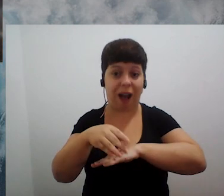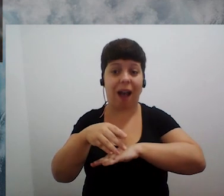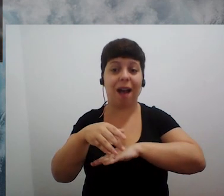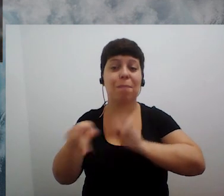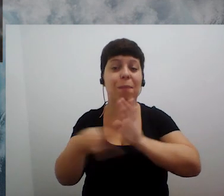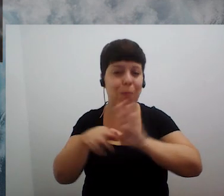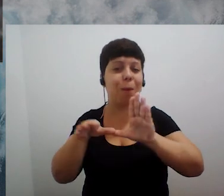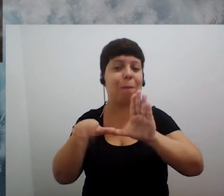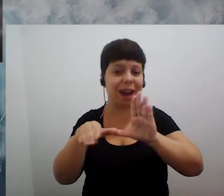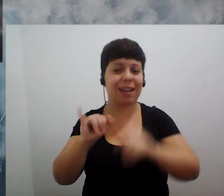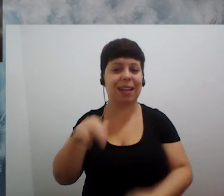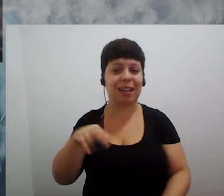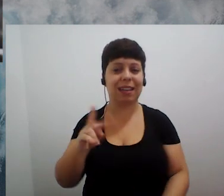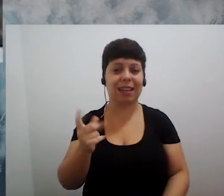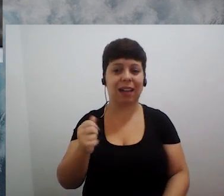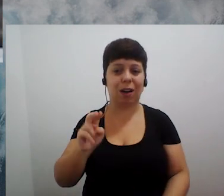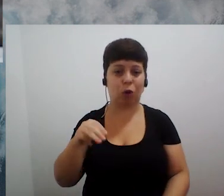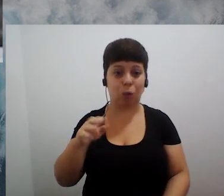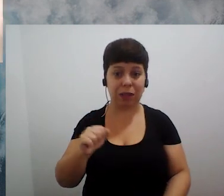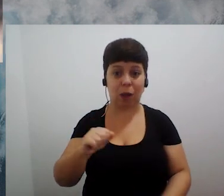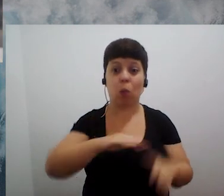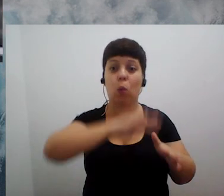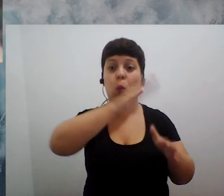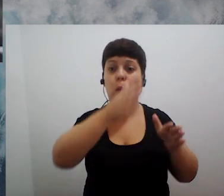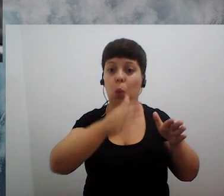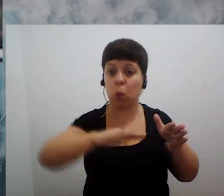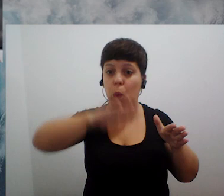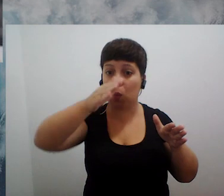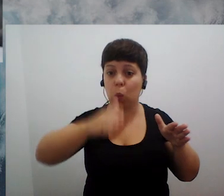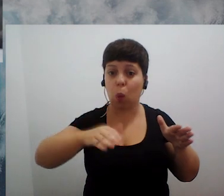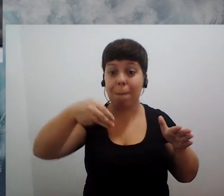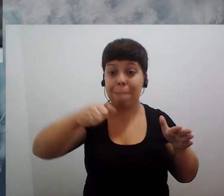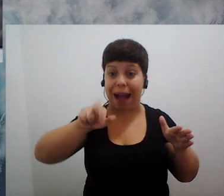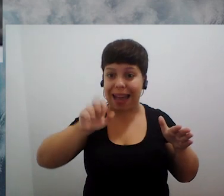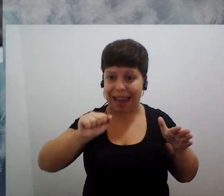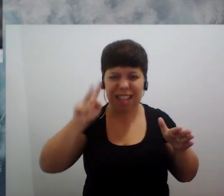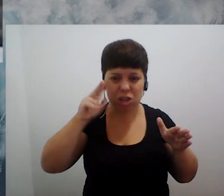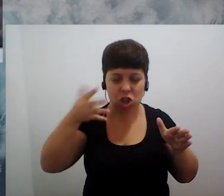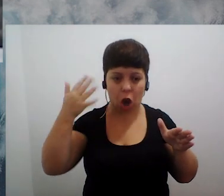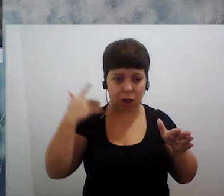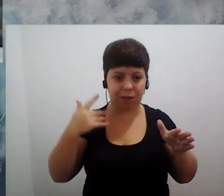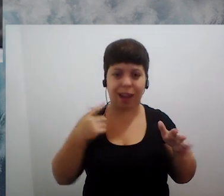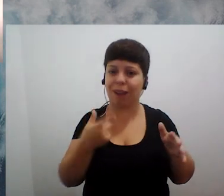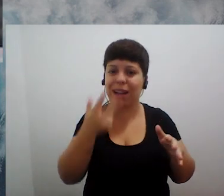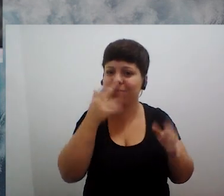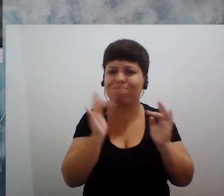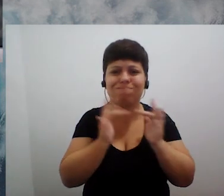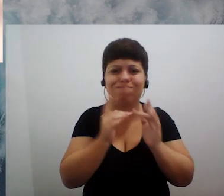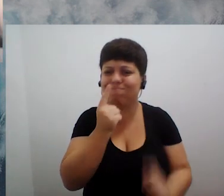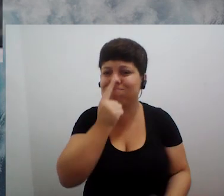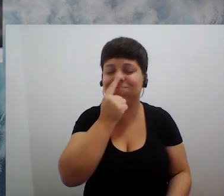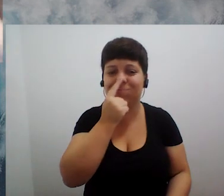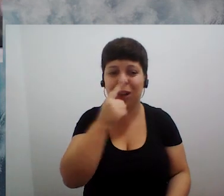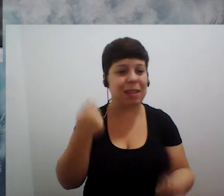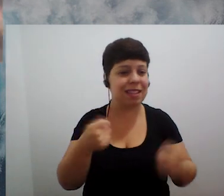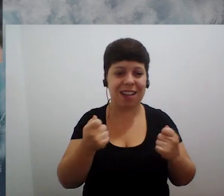Praia de Inhaúma, muito fazendo essa referência. Então, a maré como um todo, historicamente, ela deveria ser total do